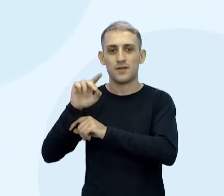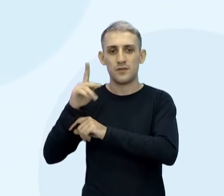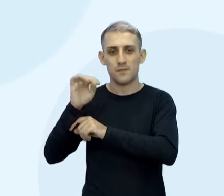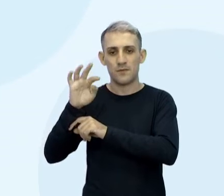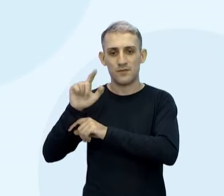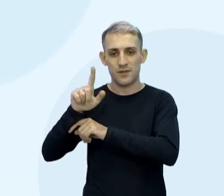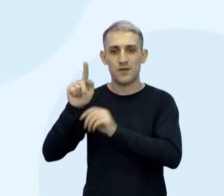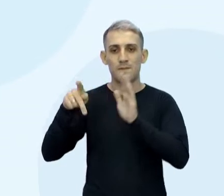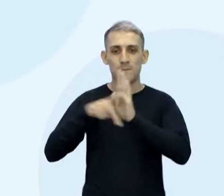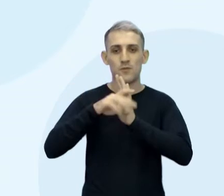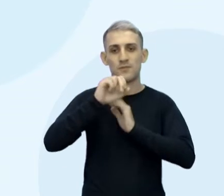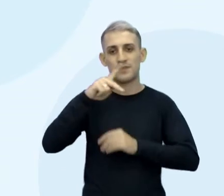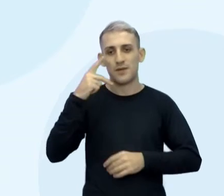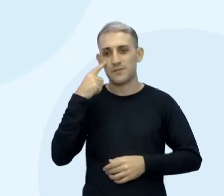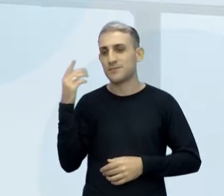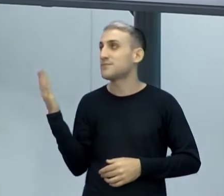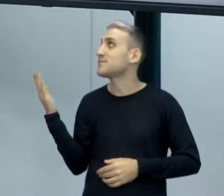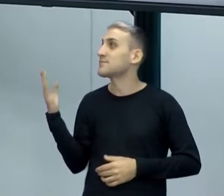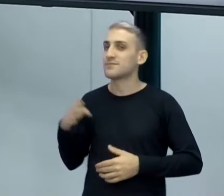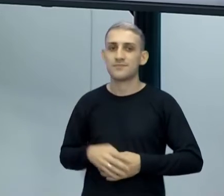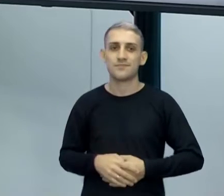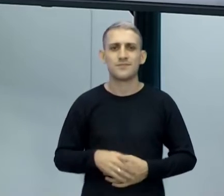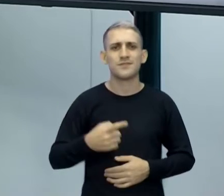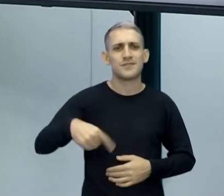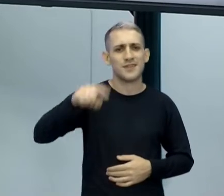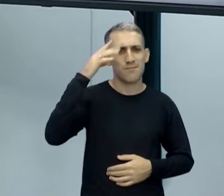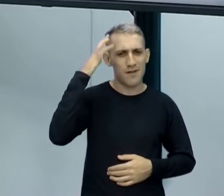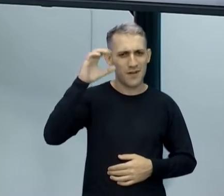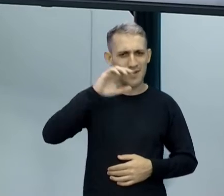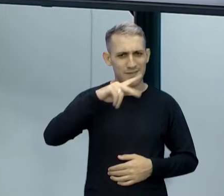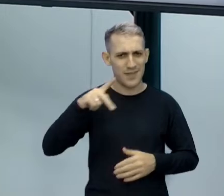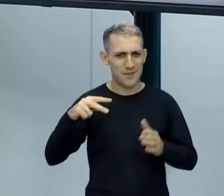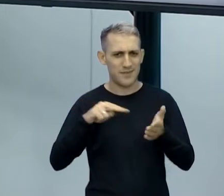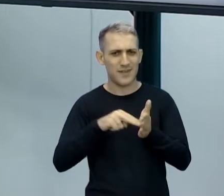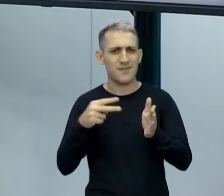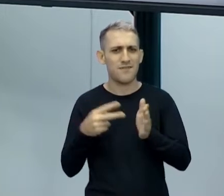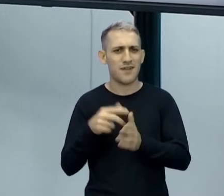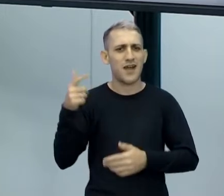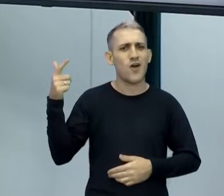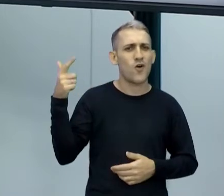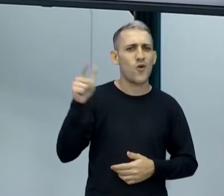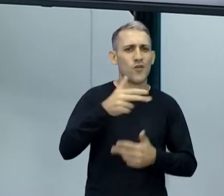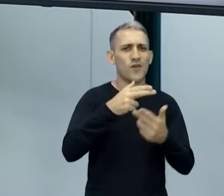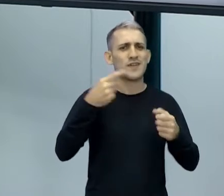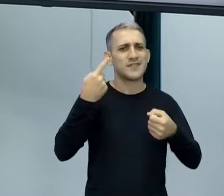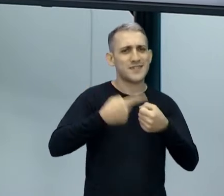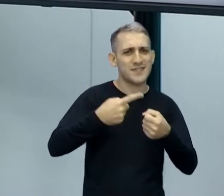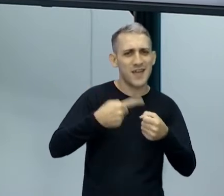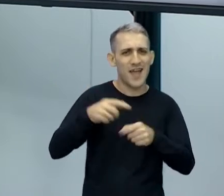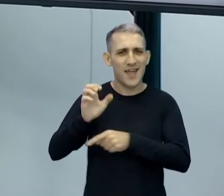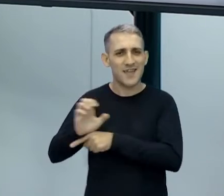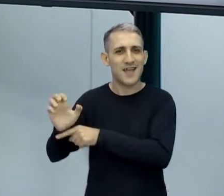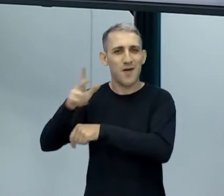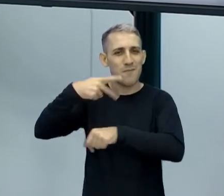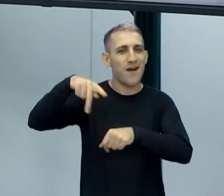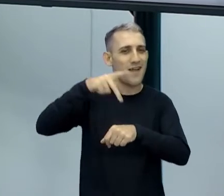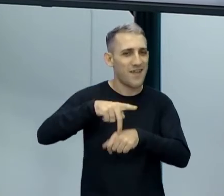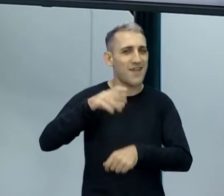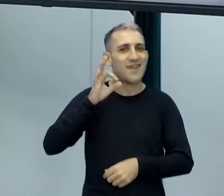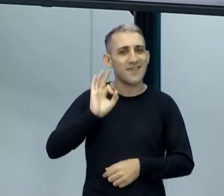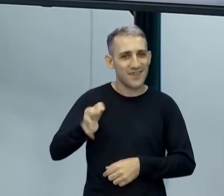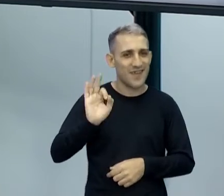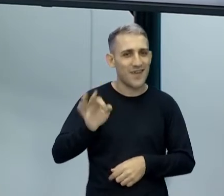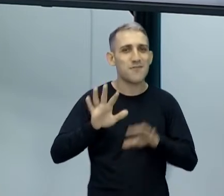CEP. Você achava que CEP significava cidade, estado e país, né? Por causa do jogo de